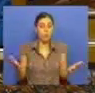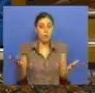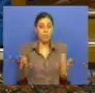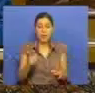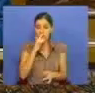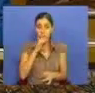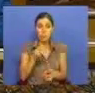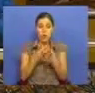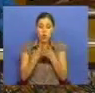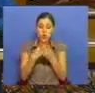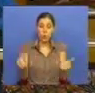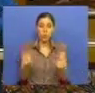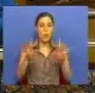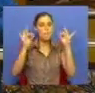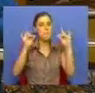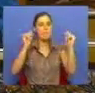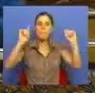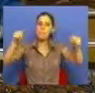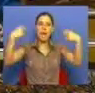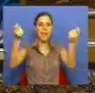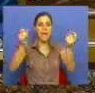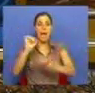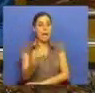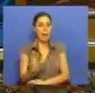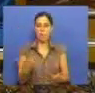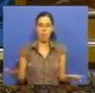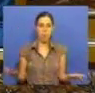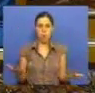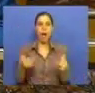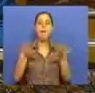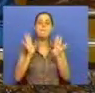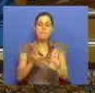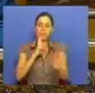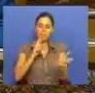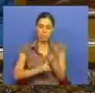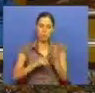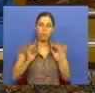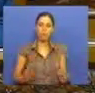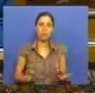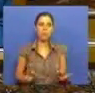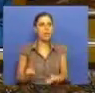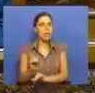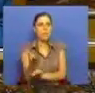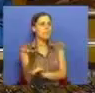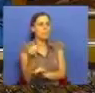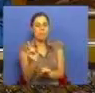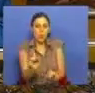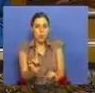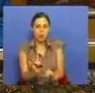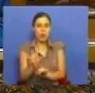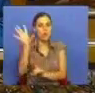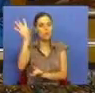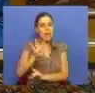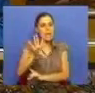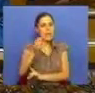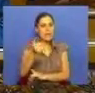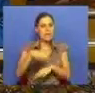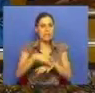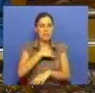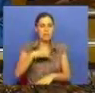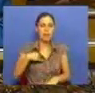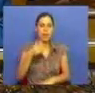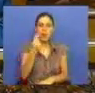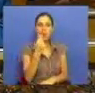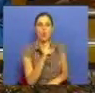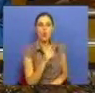haja soluções milagrosas nem rápidas, mas é igualmente verdade que não chega ir buscar 15 médicos ao